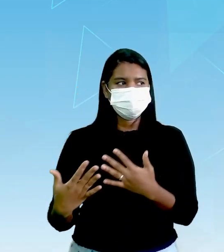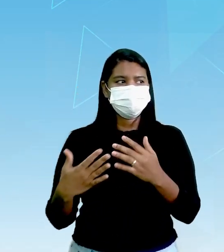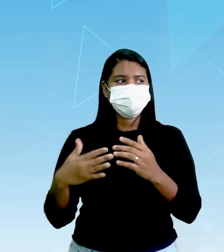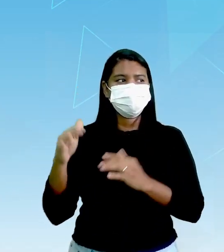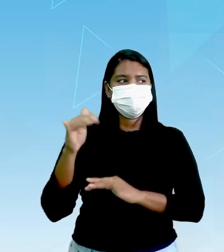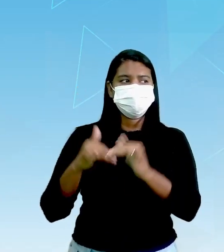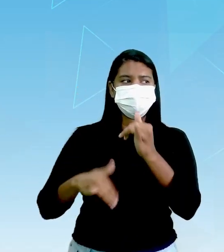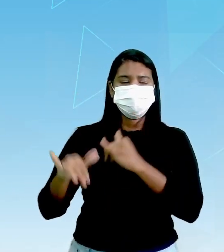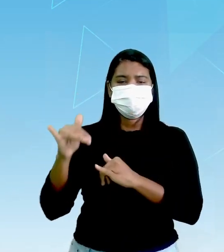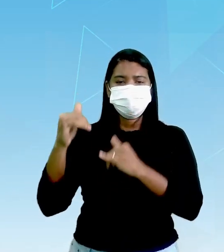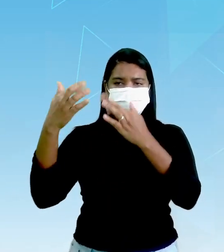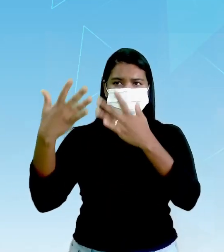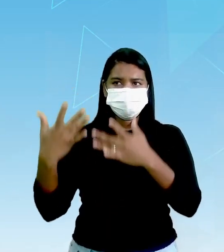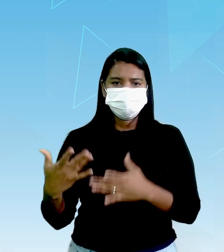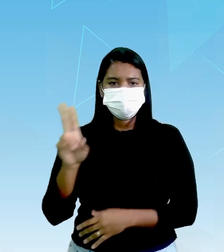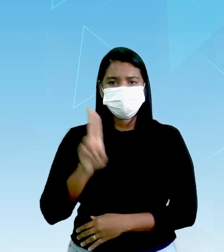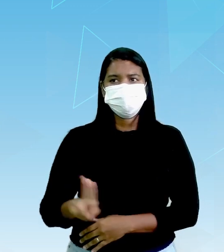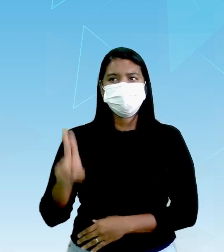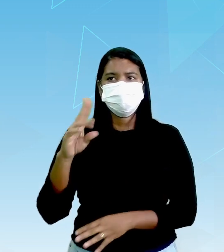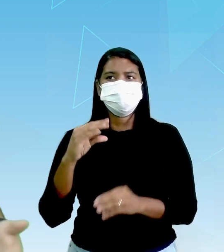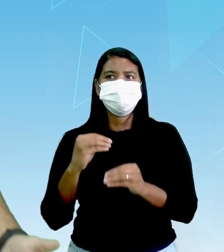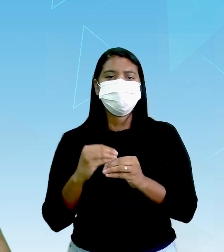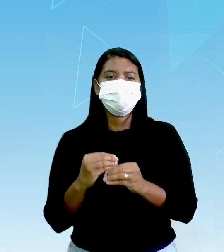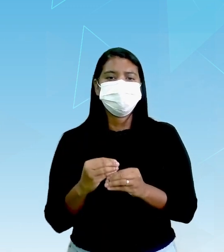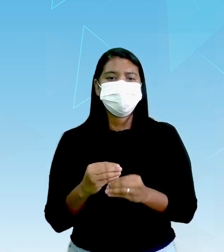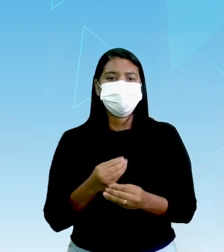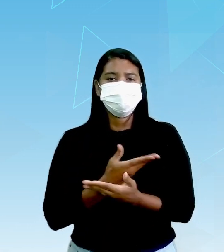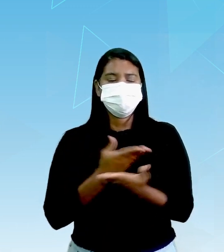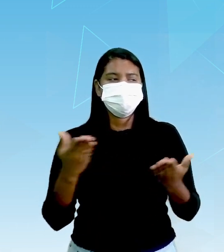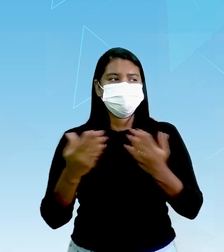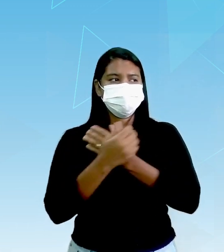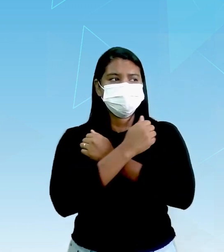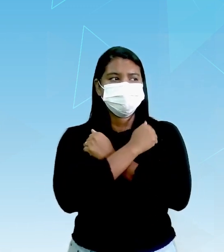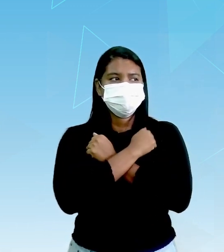energia e as suas utilizações. Deixo aqui um forte